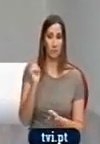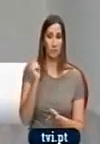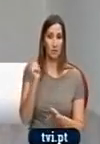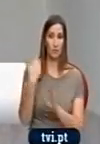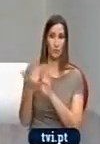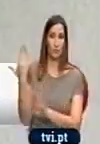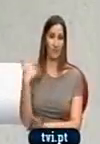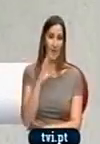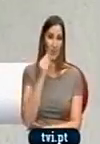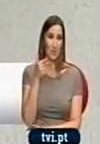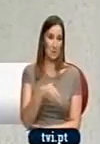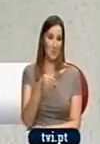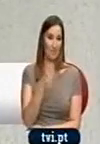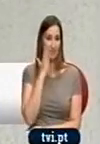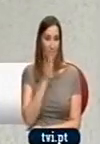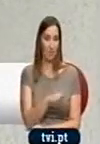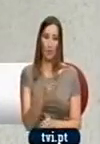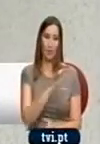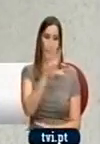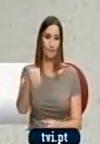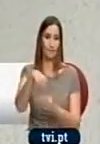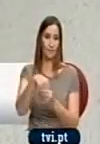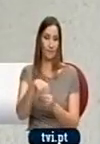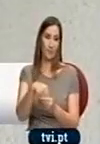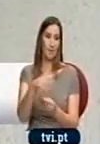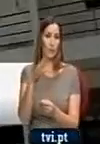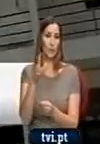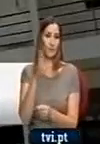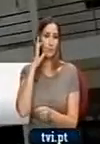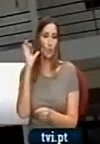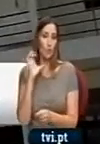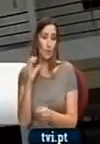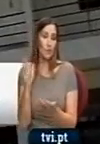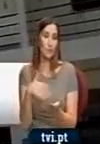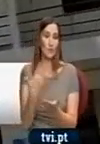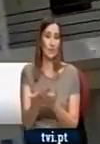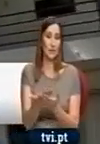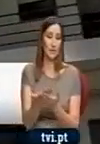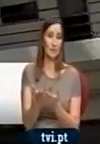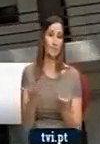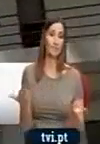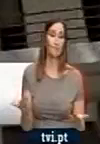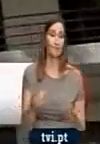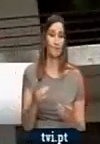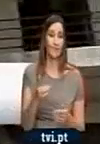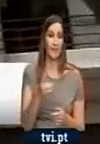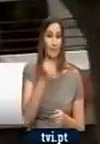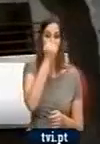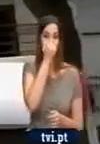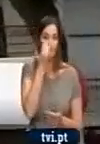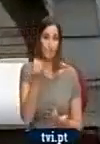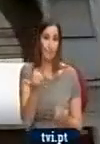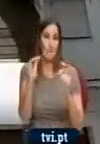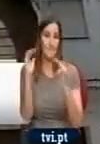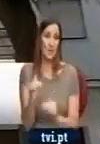davam lugar aos estudantes hoje estão inseridas em alojamento local, o que leva a que a oferta seja menor. Já a procura